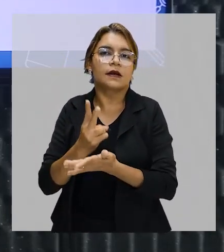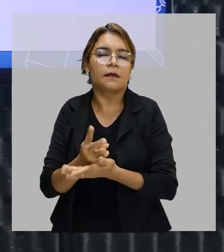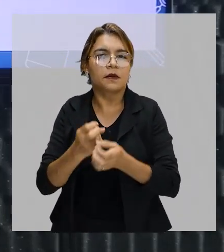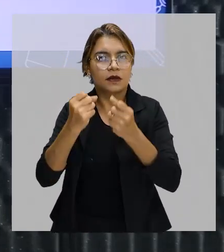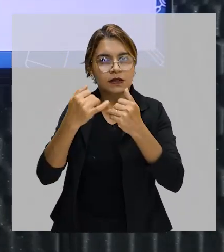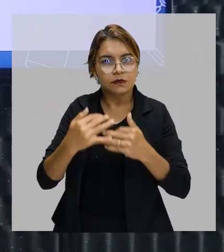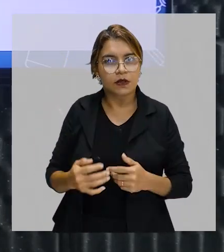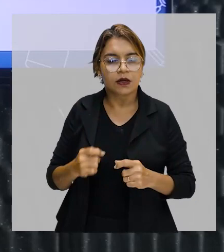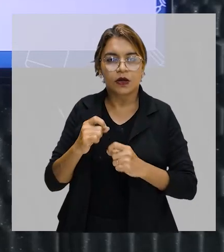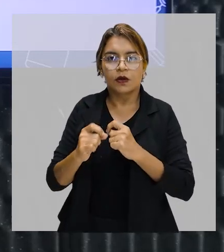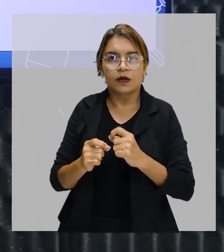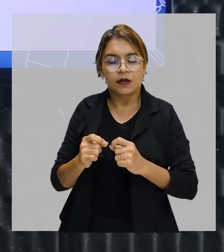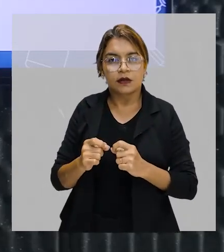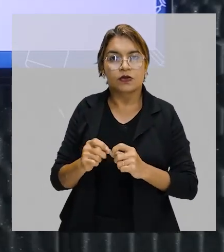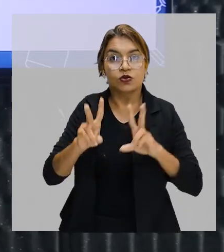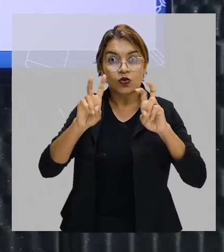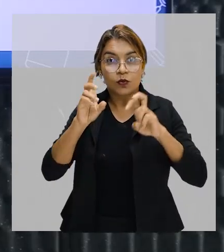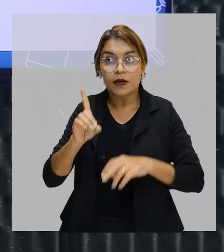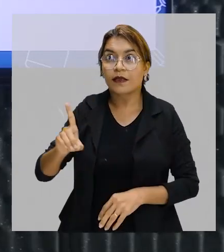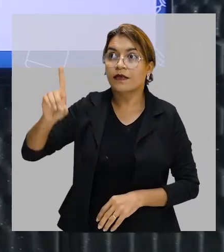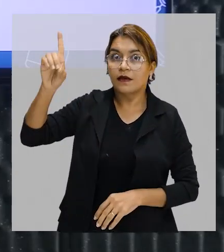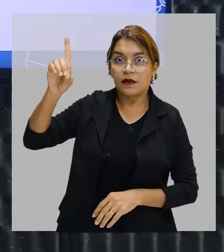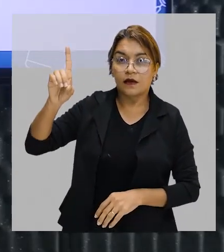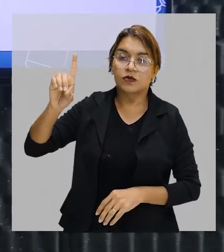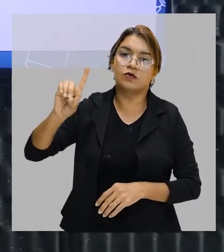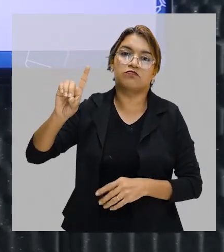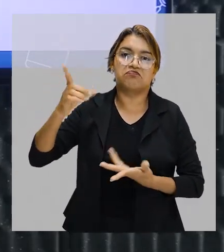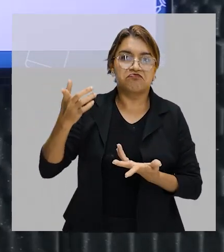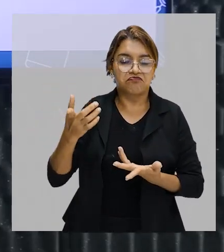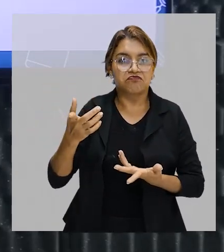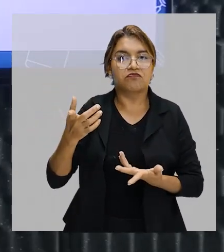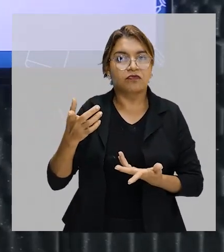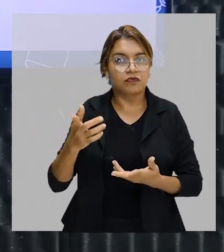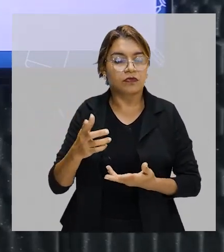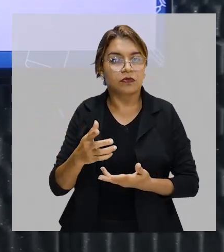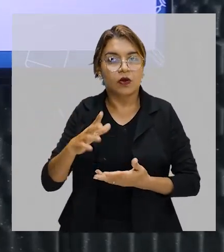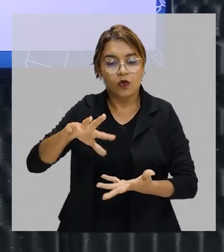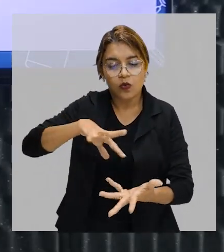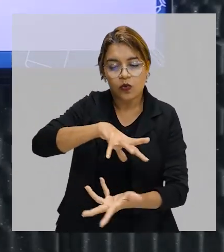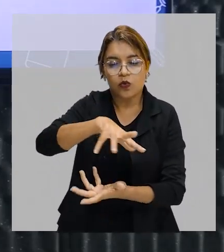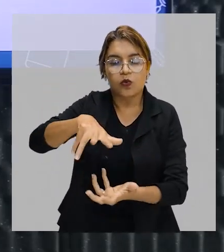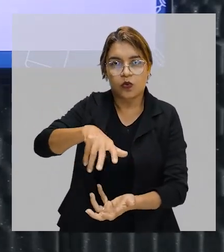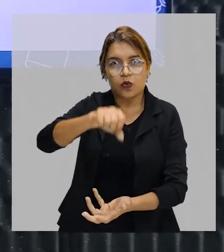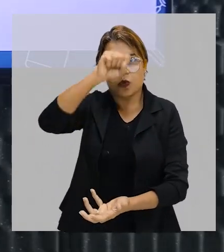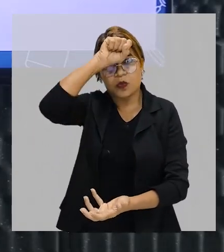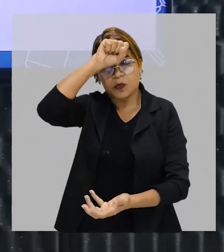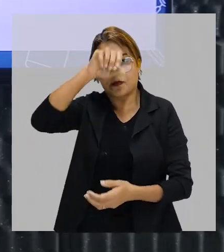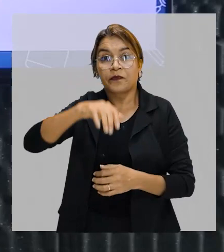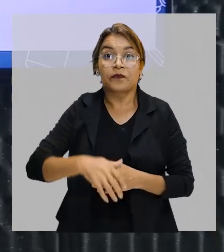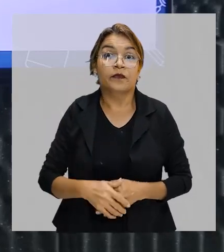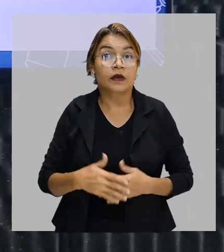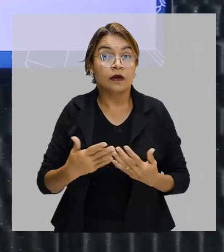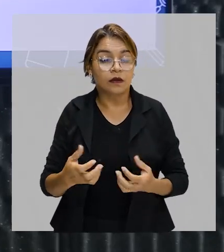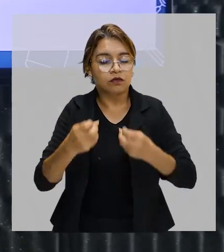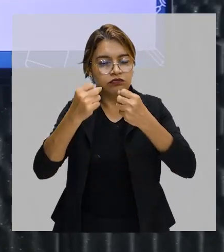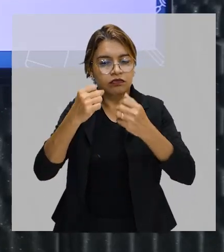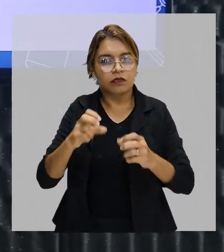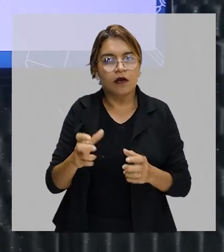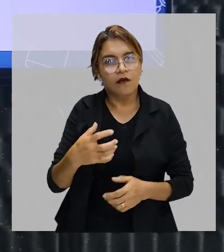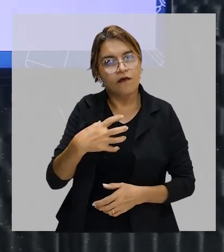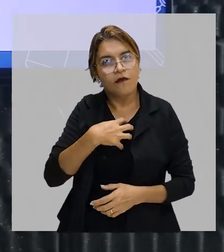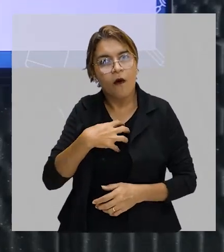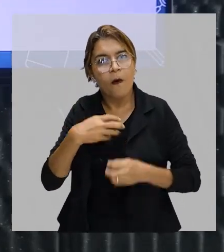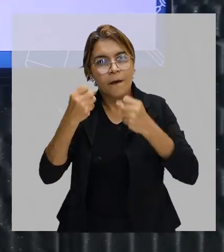a interferência divina, com a ação dos deuses, com o sobrenatural. Essa maneira de explicar as coisas, de entender